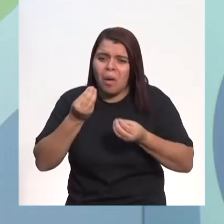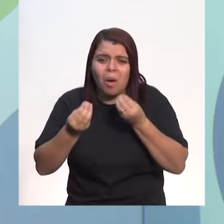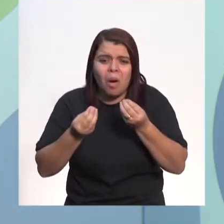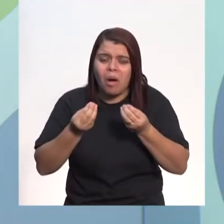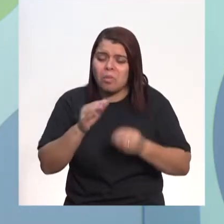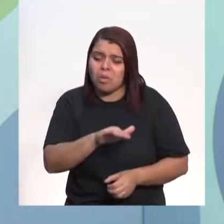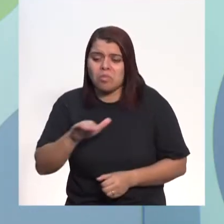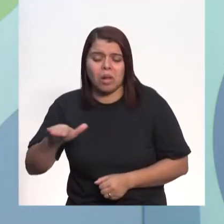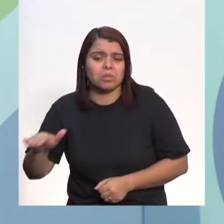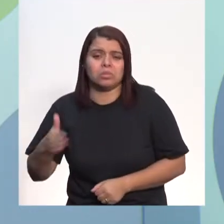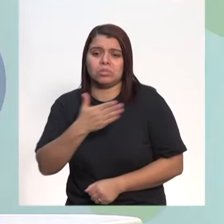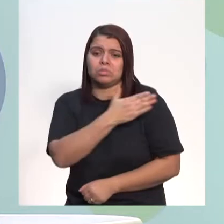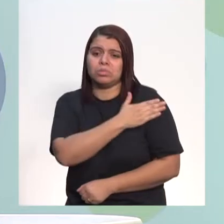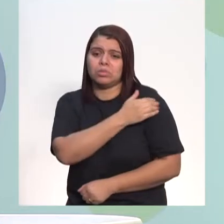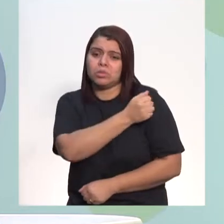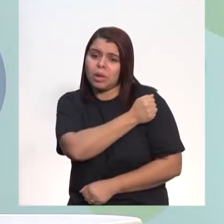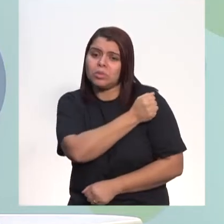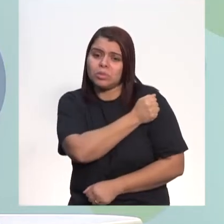encontra nesse processo,